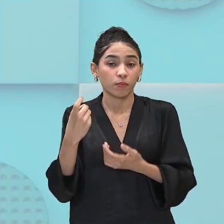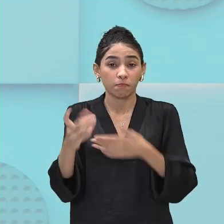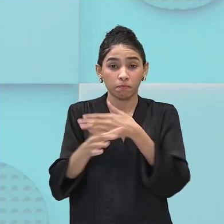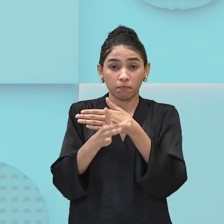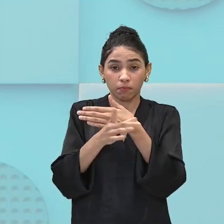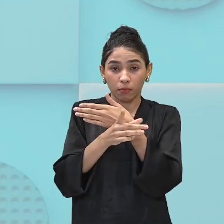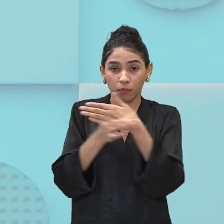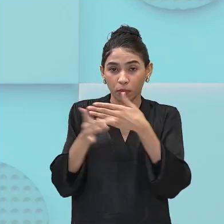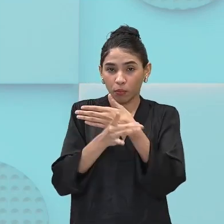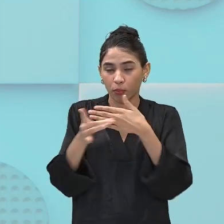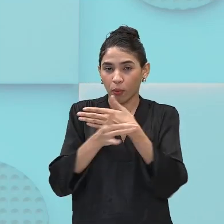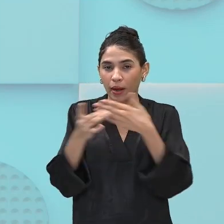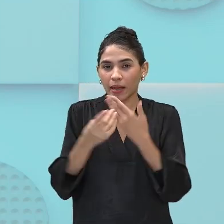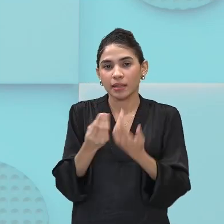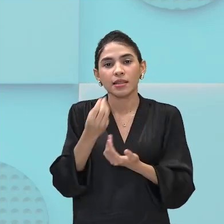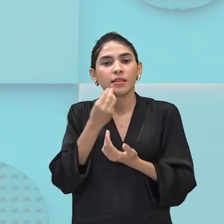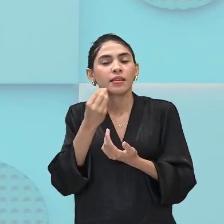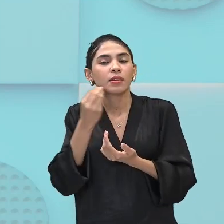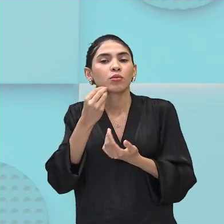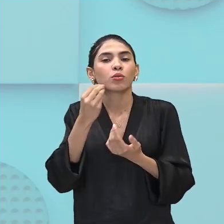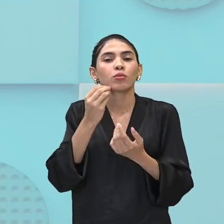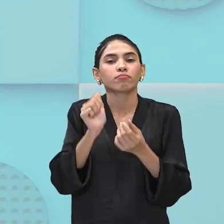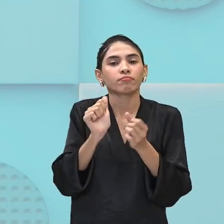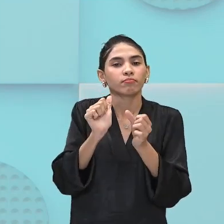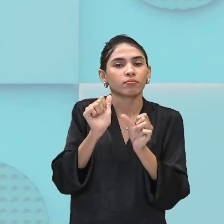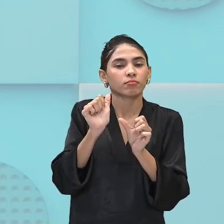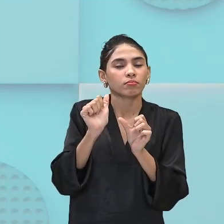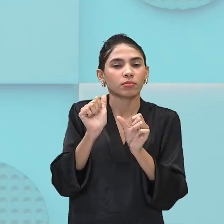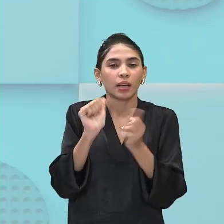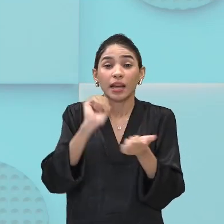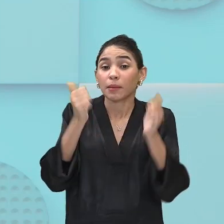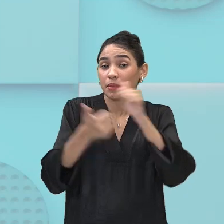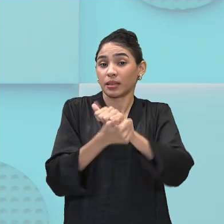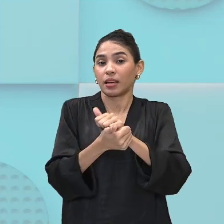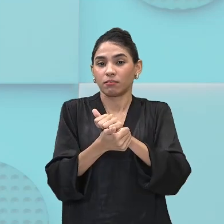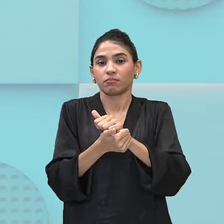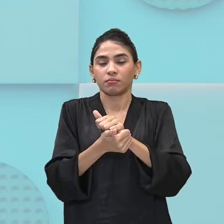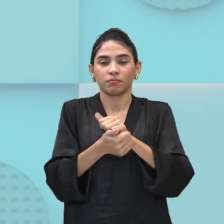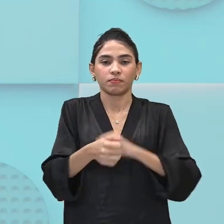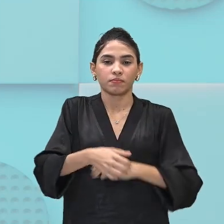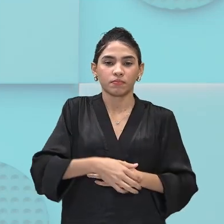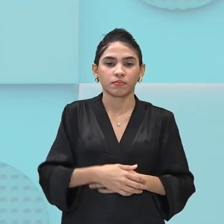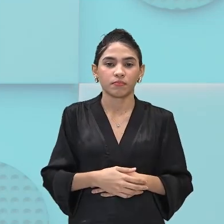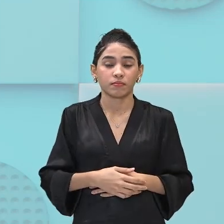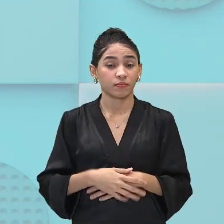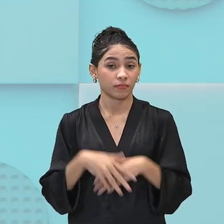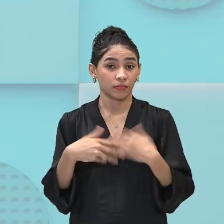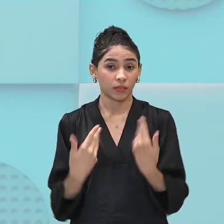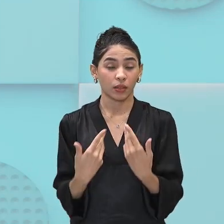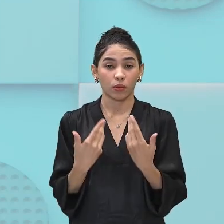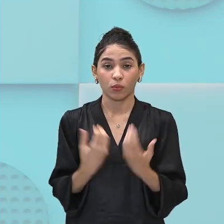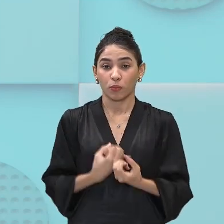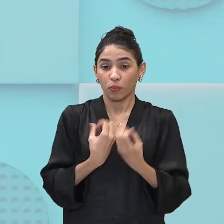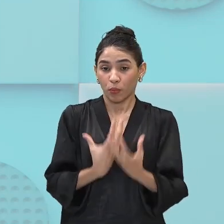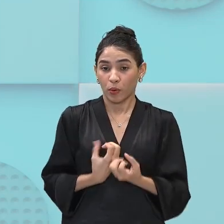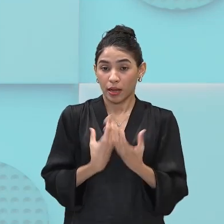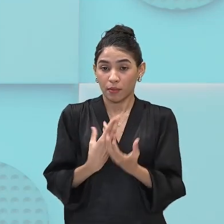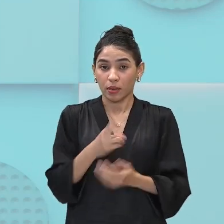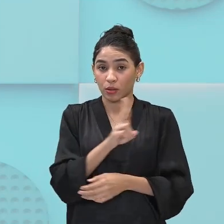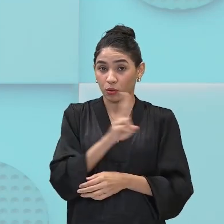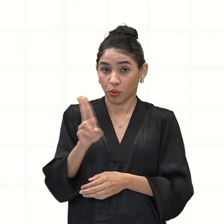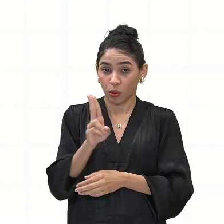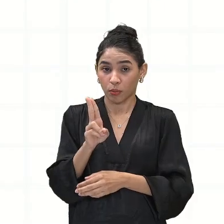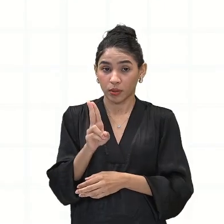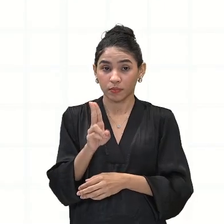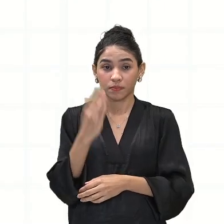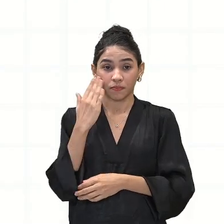vou elevar o nível das onomatopeias a algo muito maior. Então, nós temos o poema Trem de Ferro, vai aparecer aí